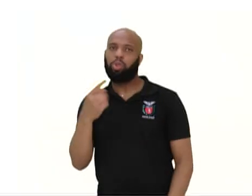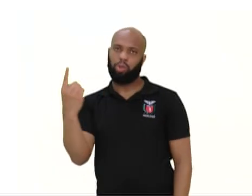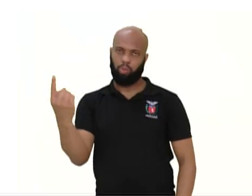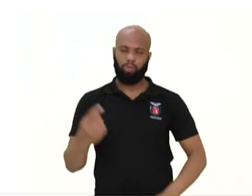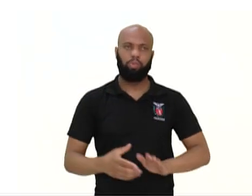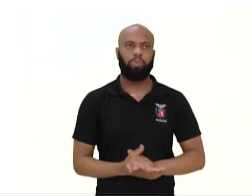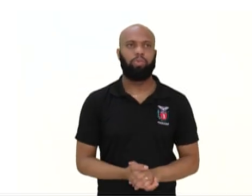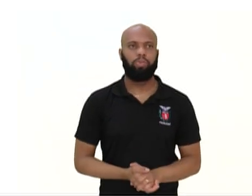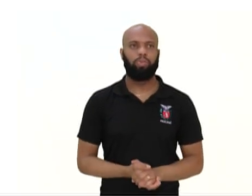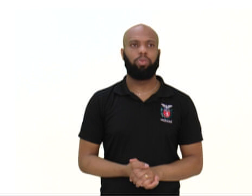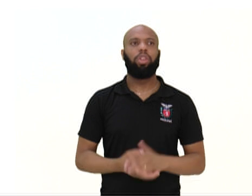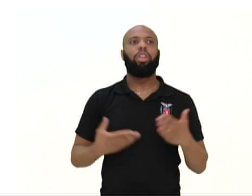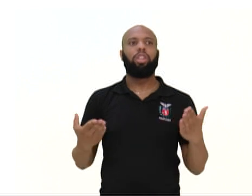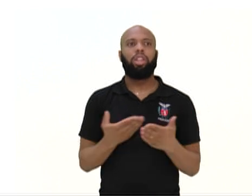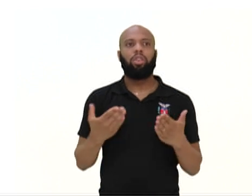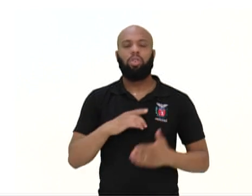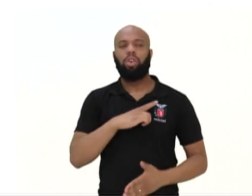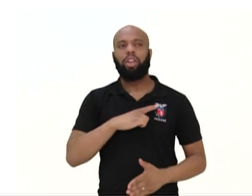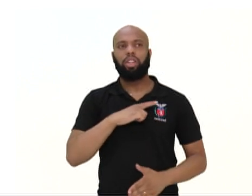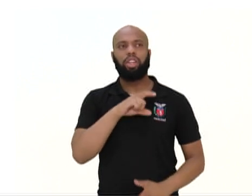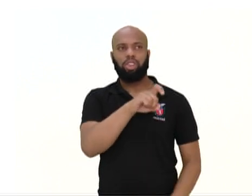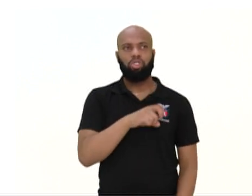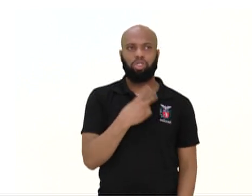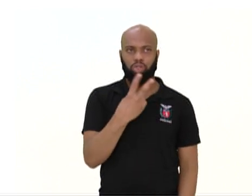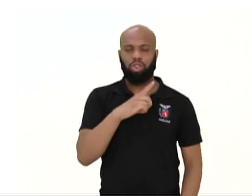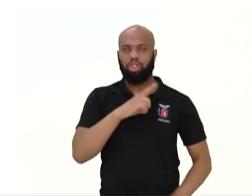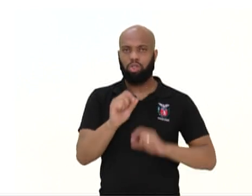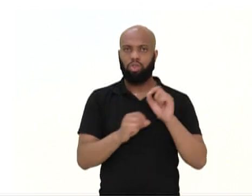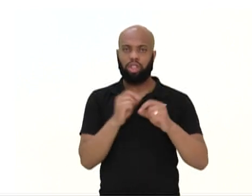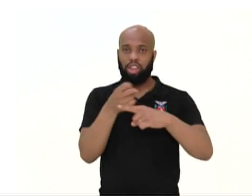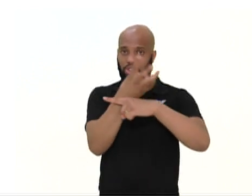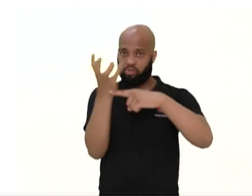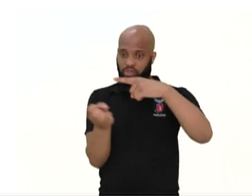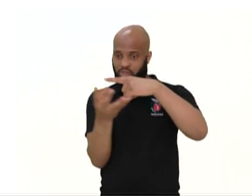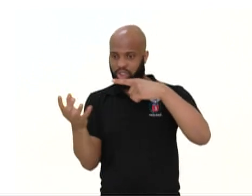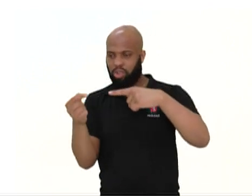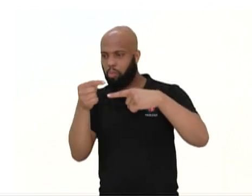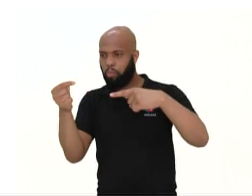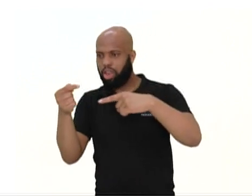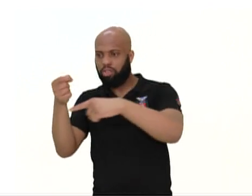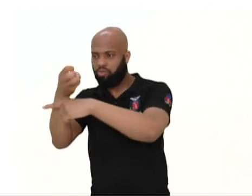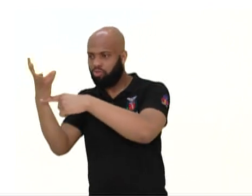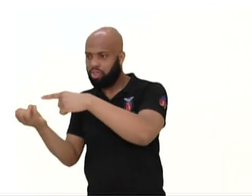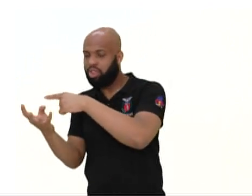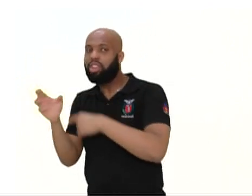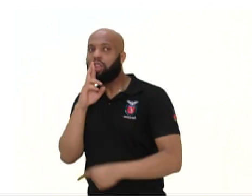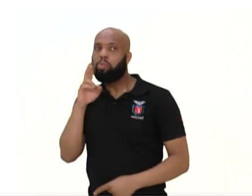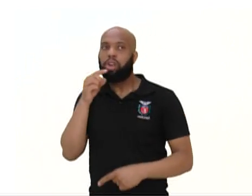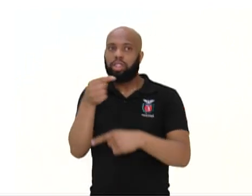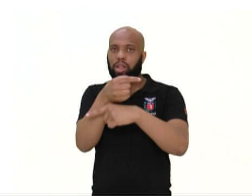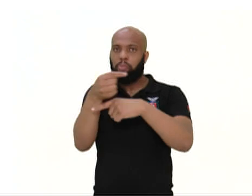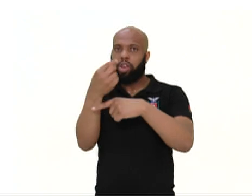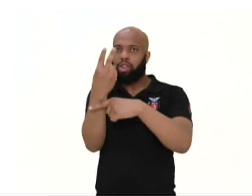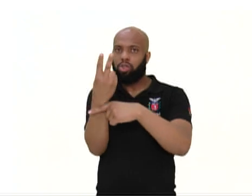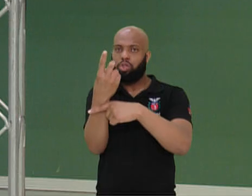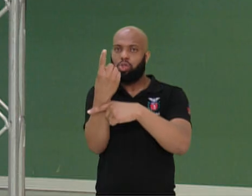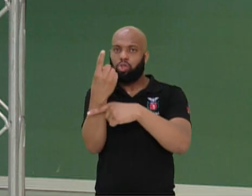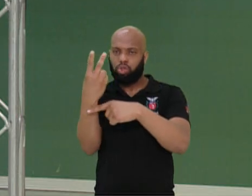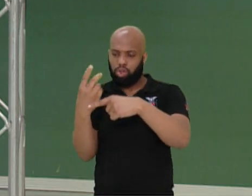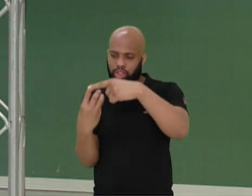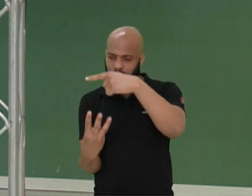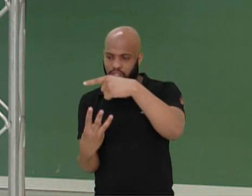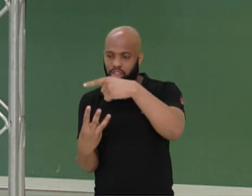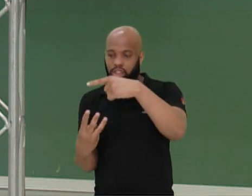Né? E o x2, né, essa fração menos essa fração, dá um resultado de menos 12/3. Né? Divididos